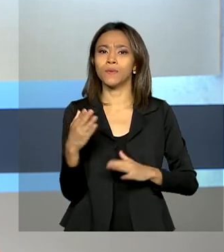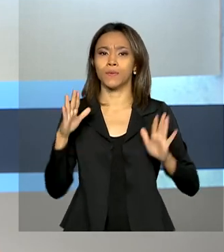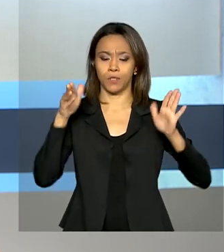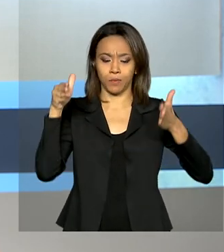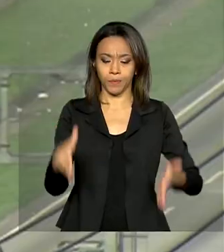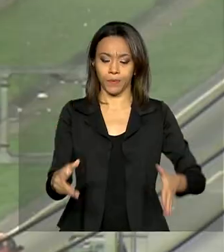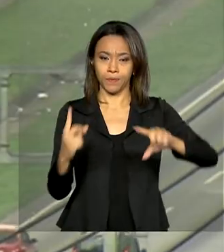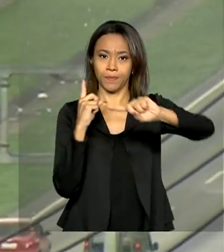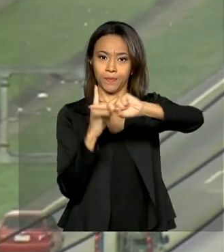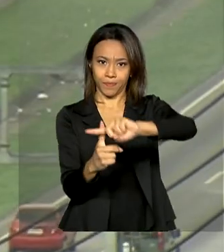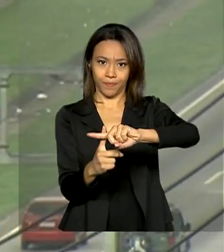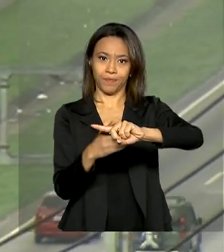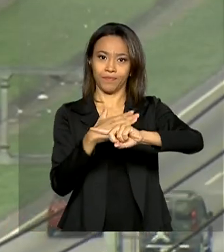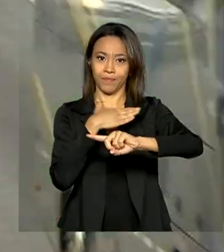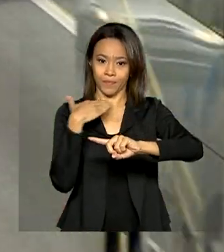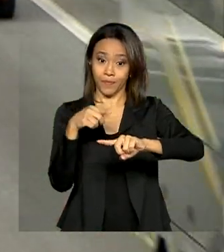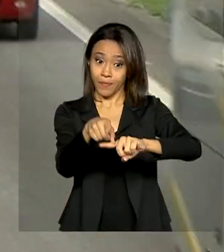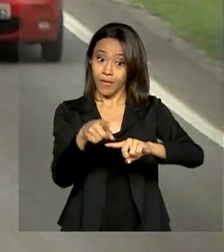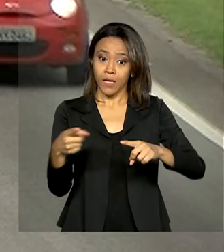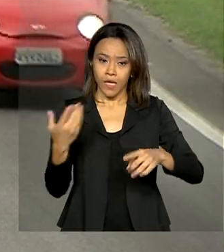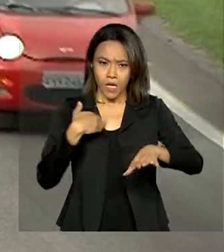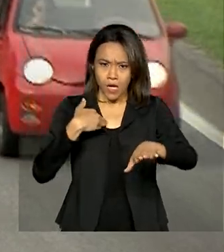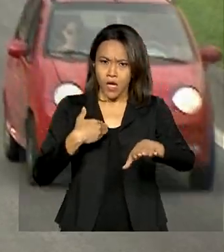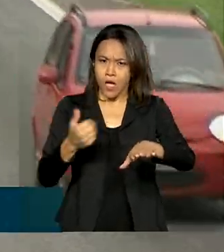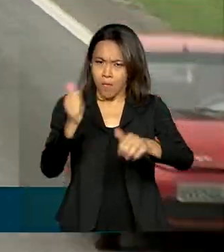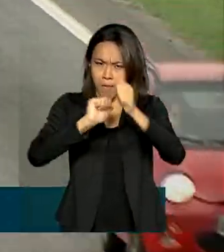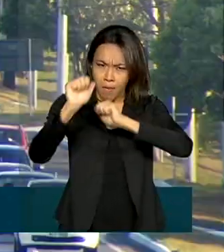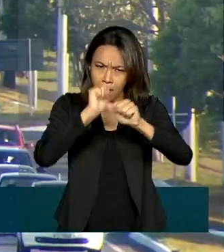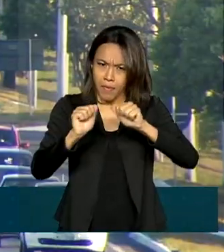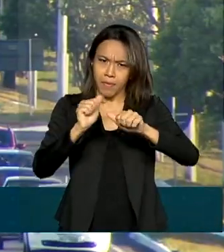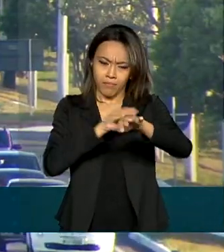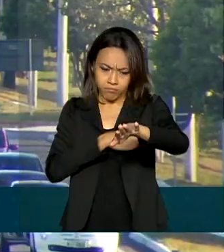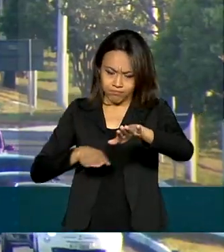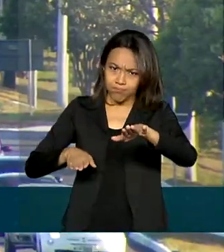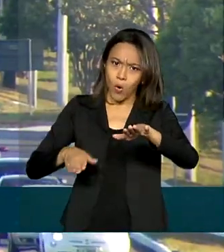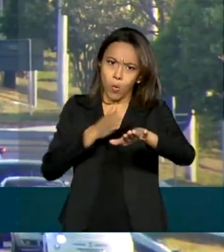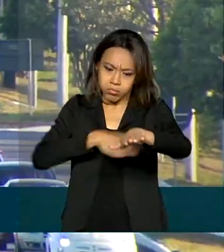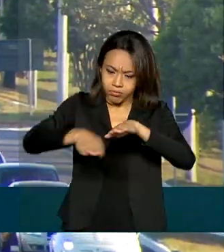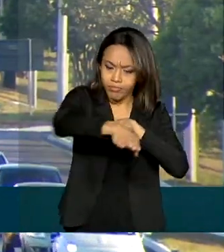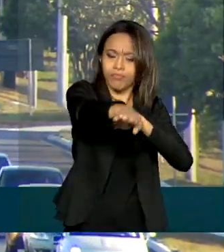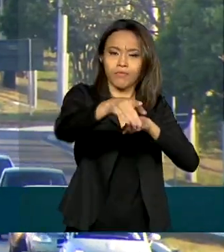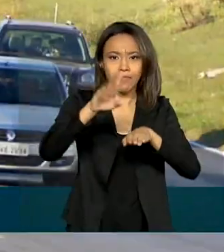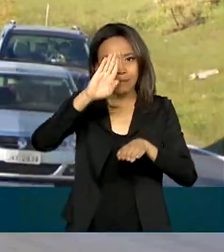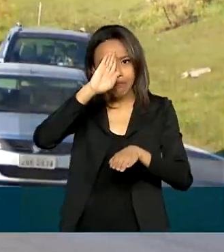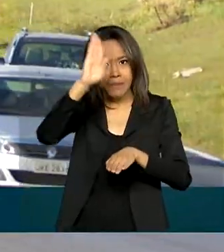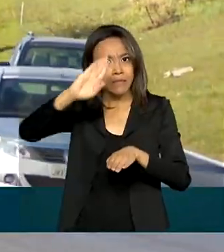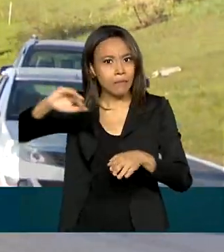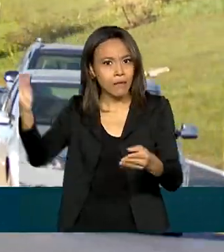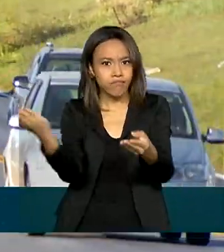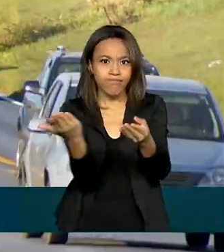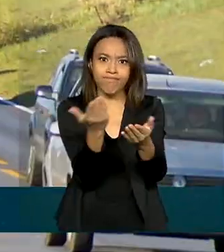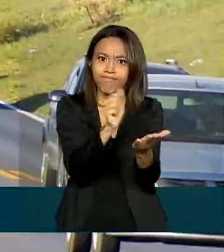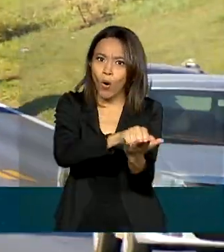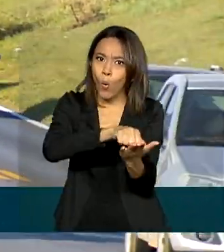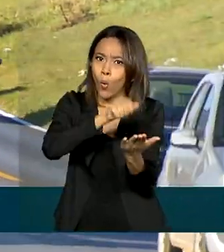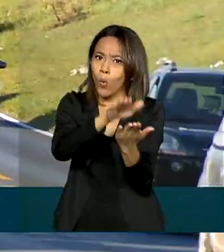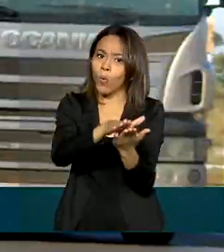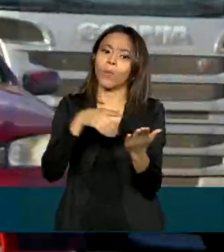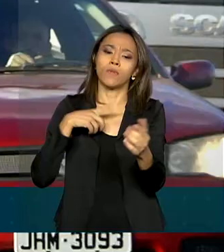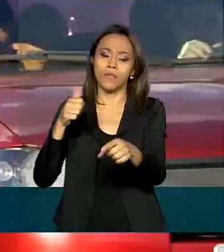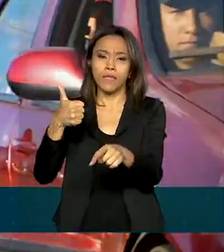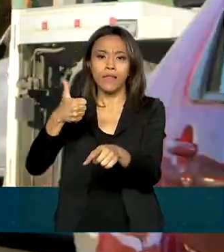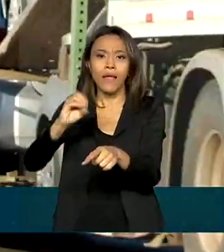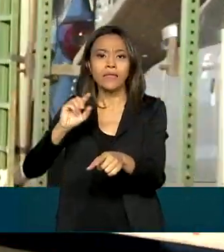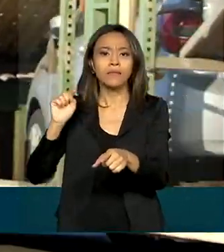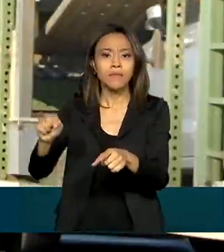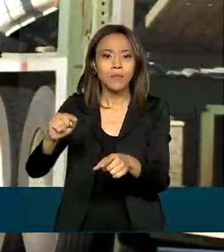Federal ultrapassagem indevida e dirigir sob efeito do álcool foram as principais infrações a operação que contou com 10 mil